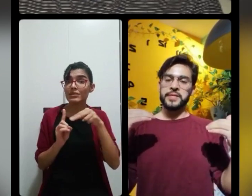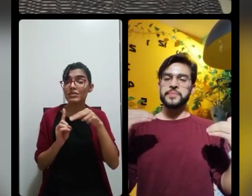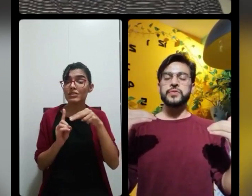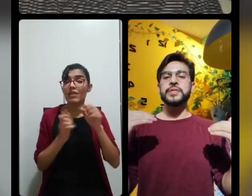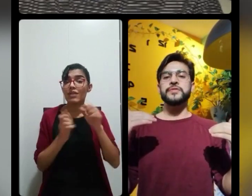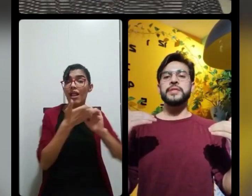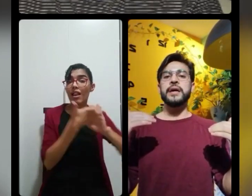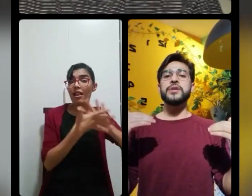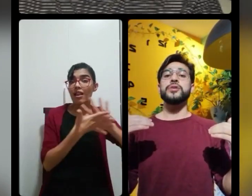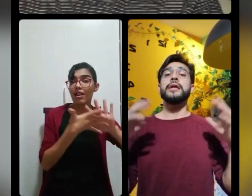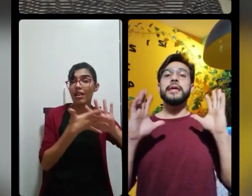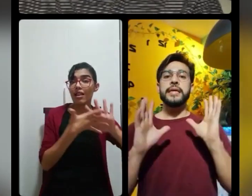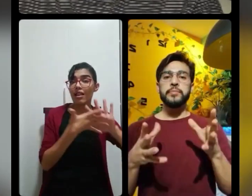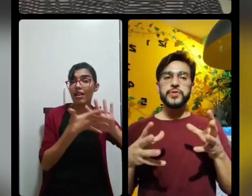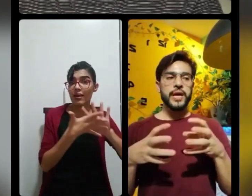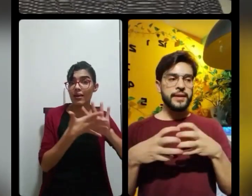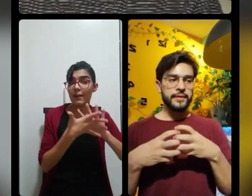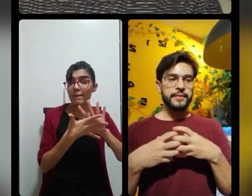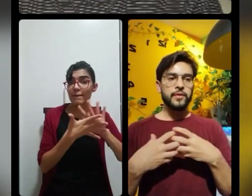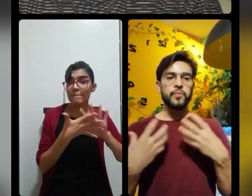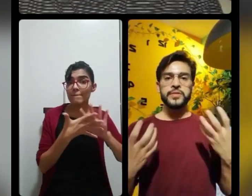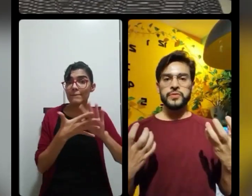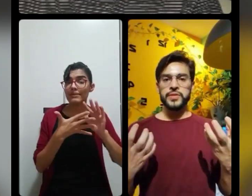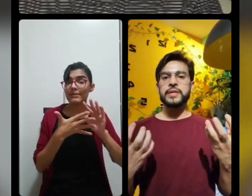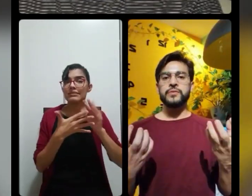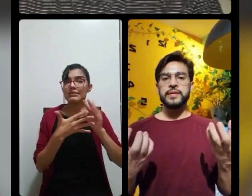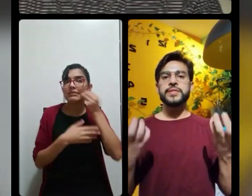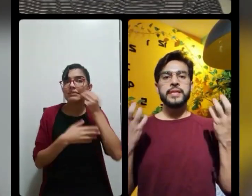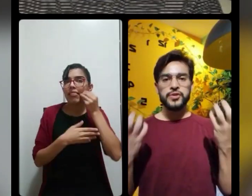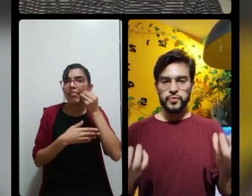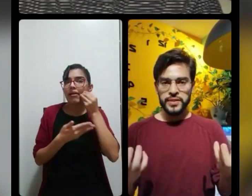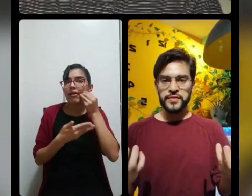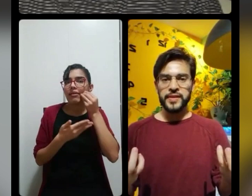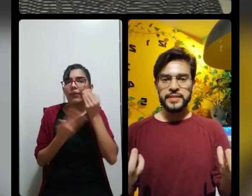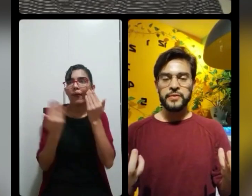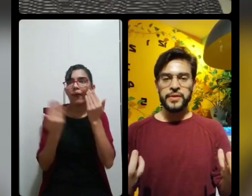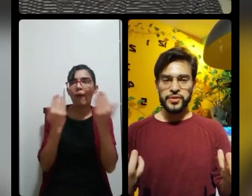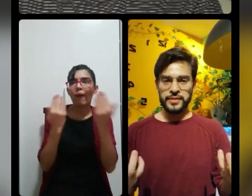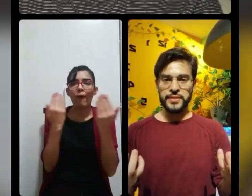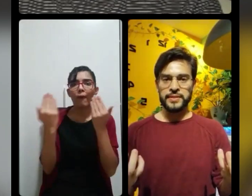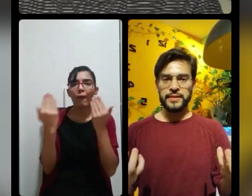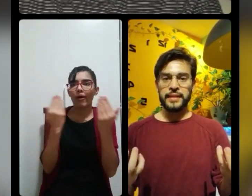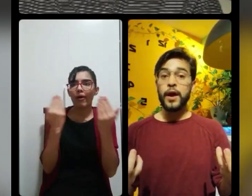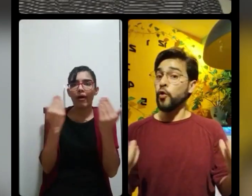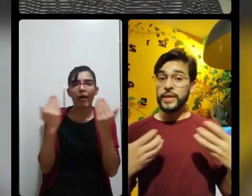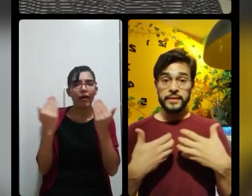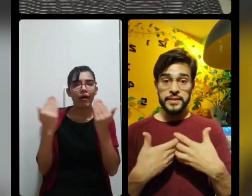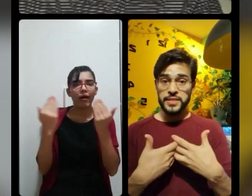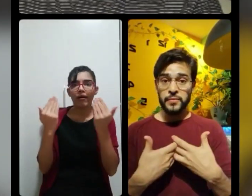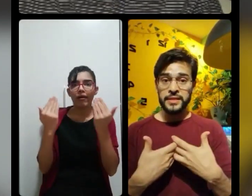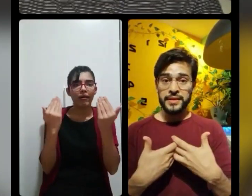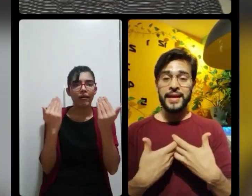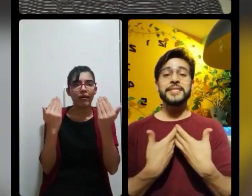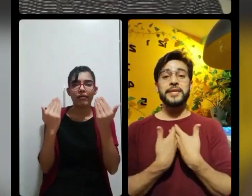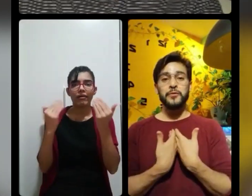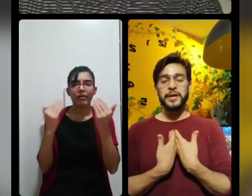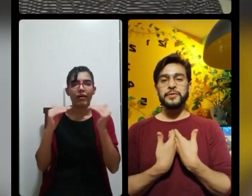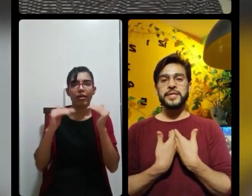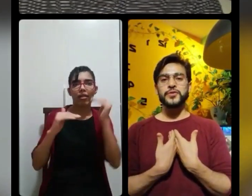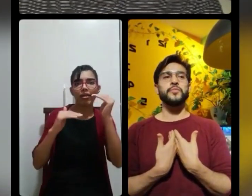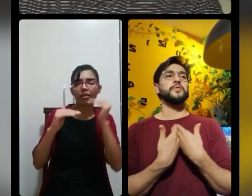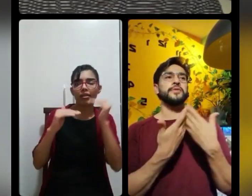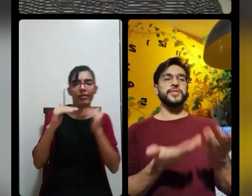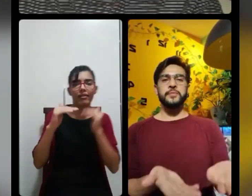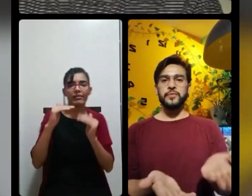nessa percepção em desvantagem, e buscar entender como as coisas acontecem nas duas esferas linguísticas, né? Ou na tensão entre elas, que é